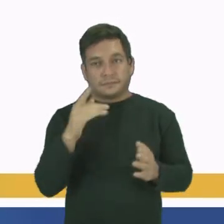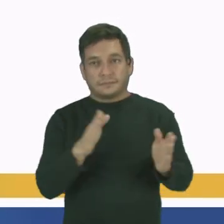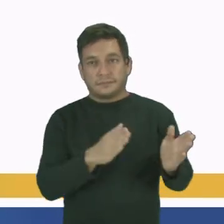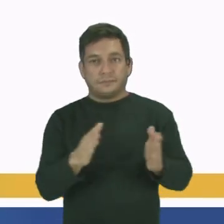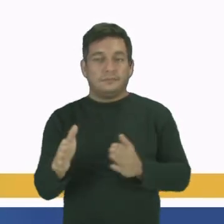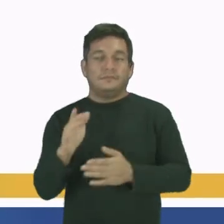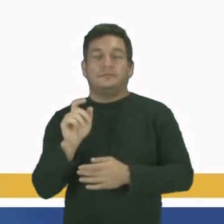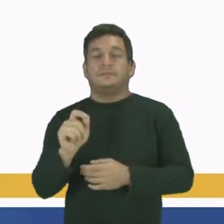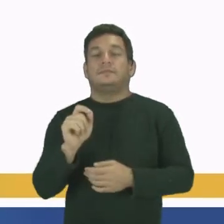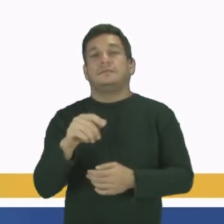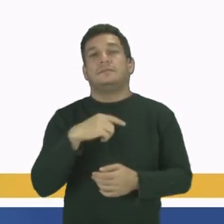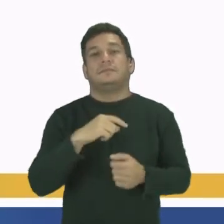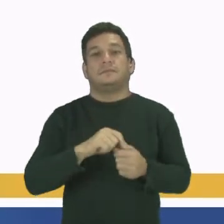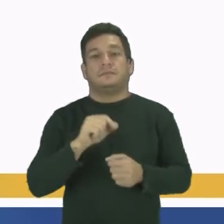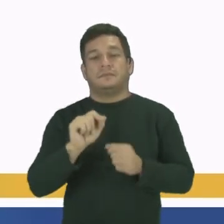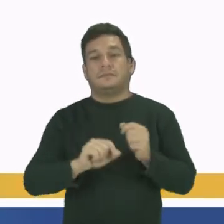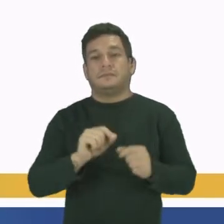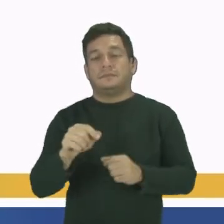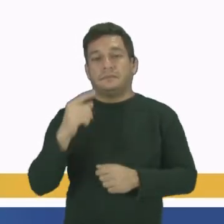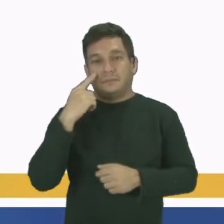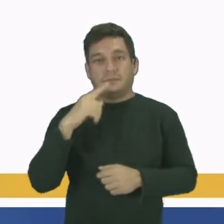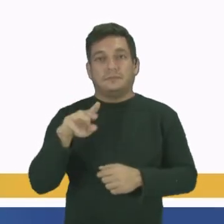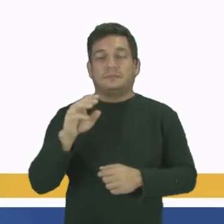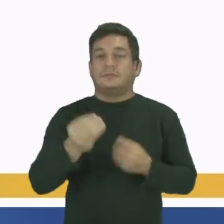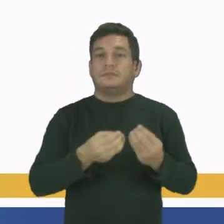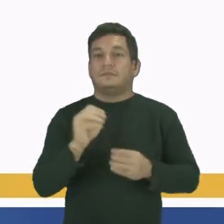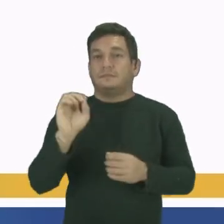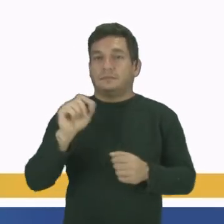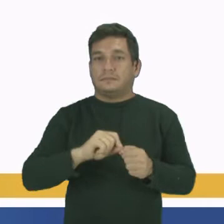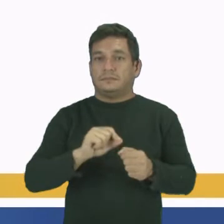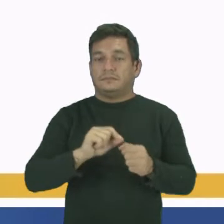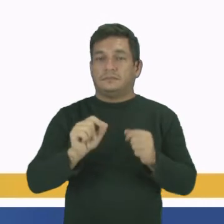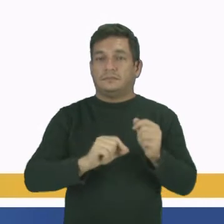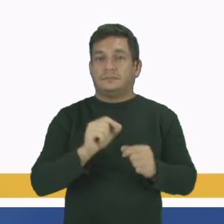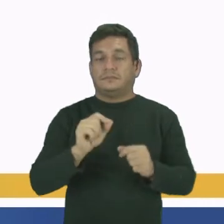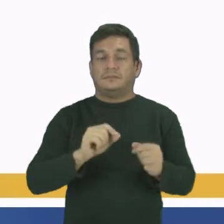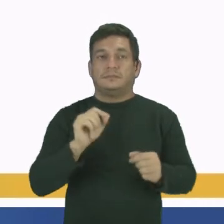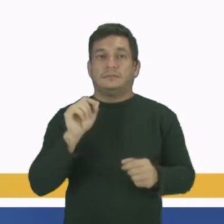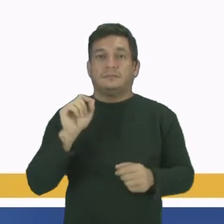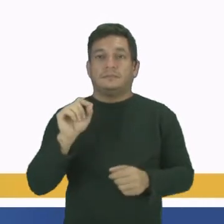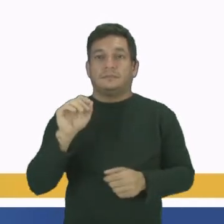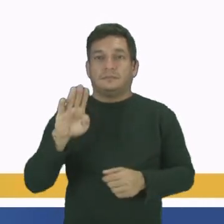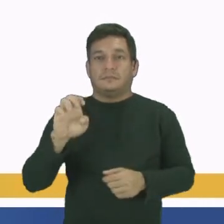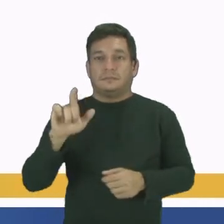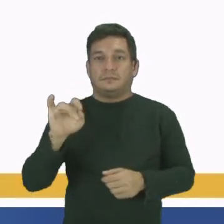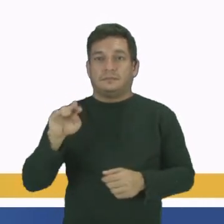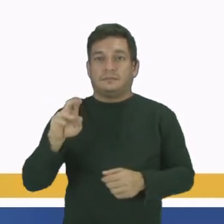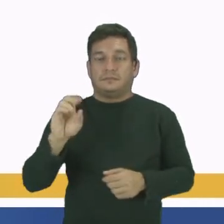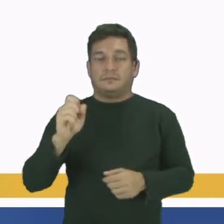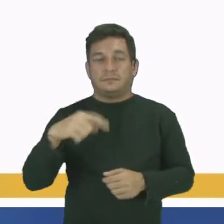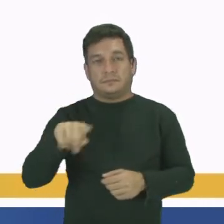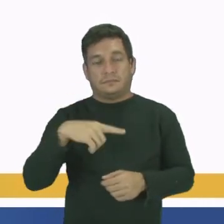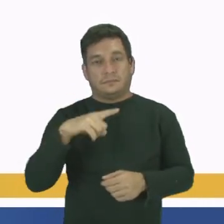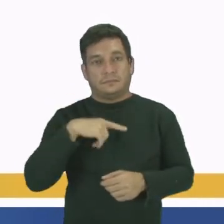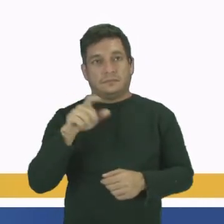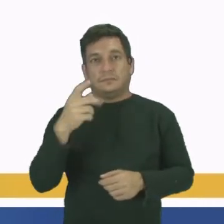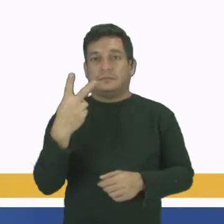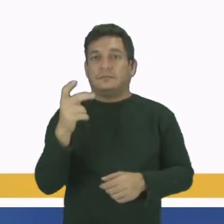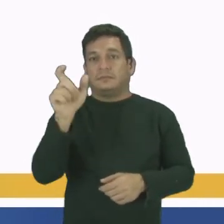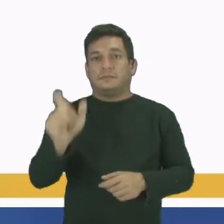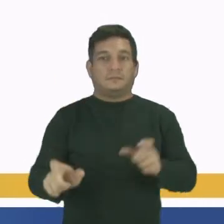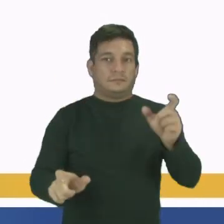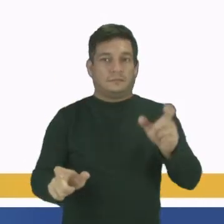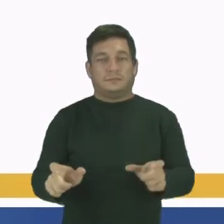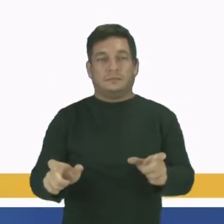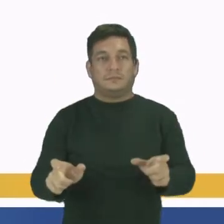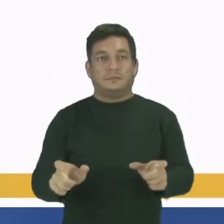nós temos a matriz com todos os seus elementos e fora dela vocês vão ter duas colunas. Observe